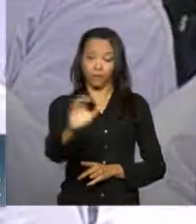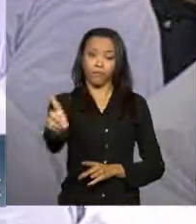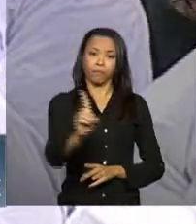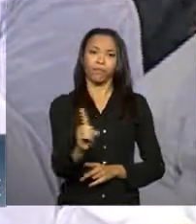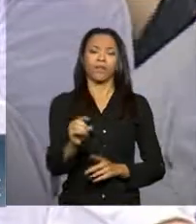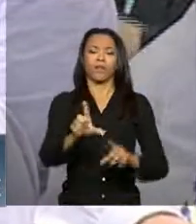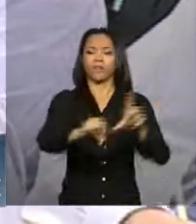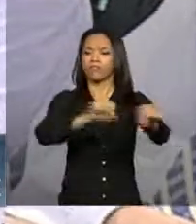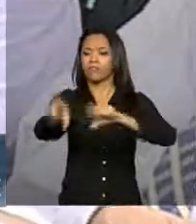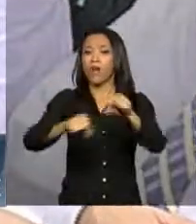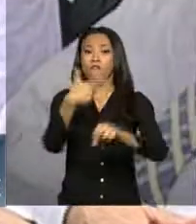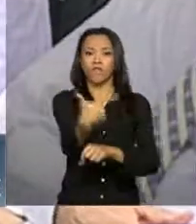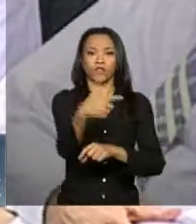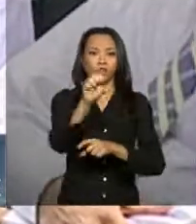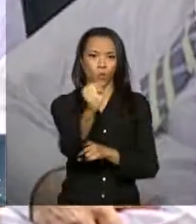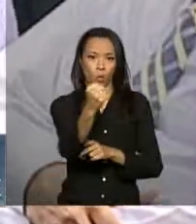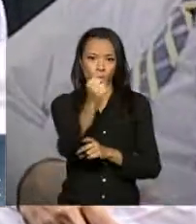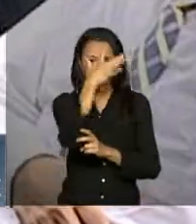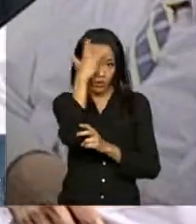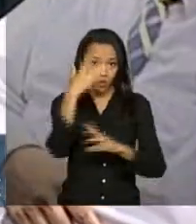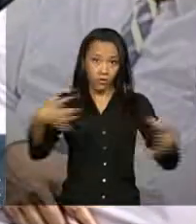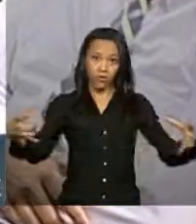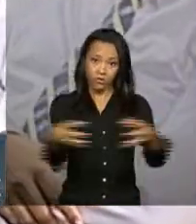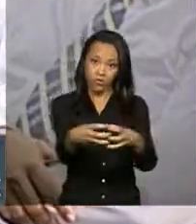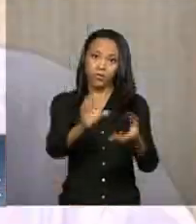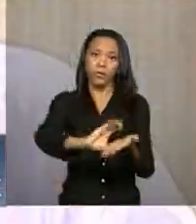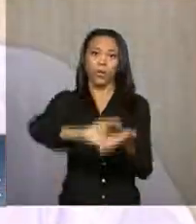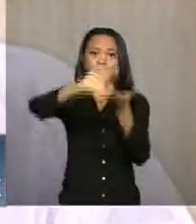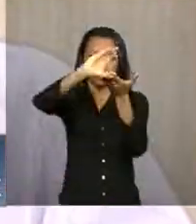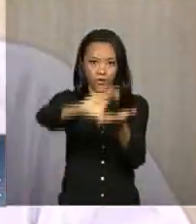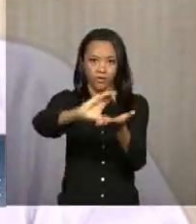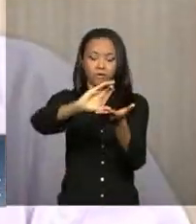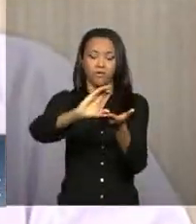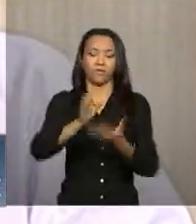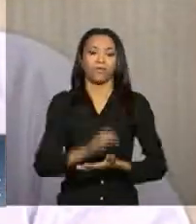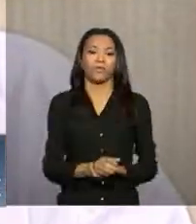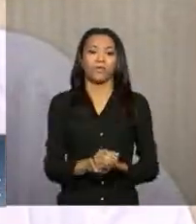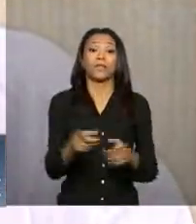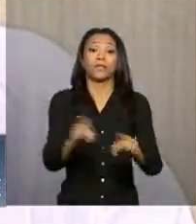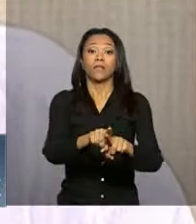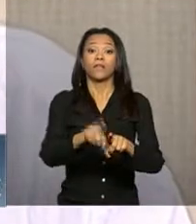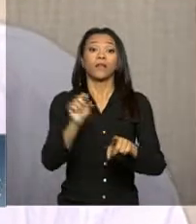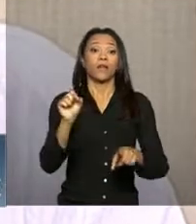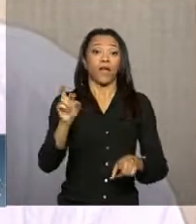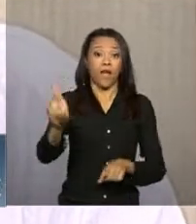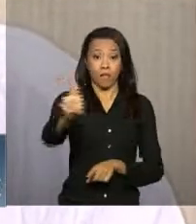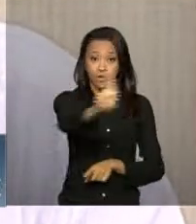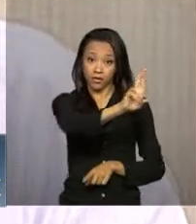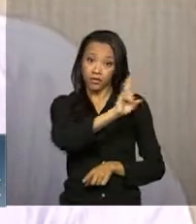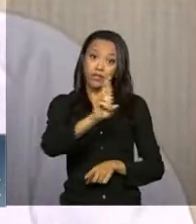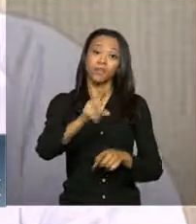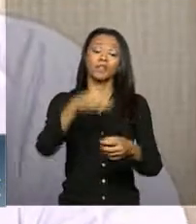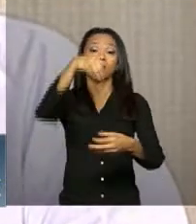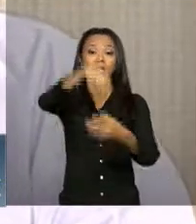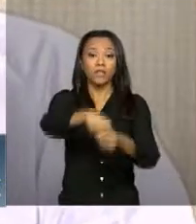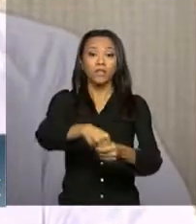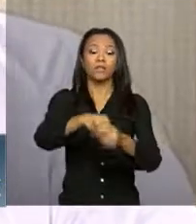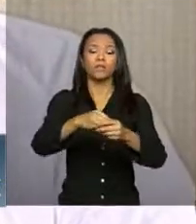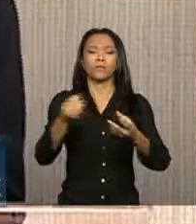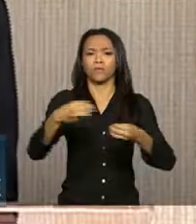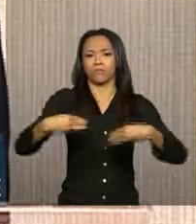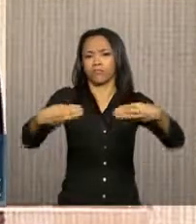28 membros do conselho nacional dos direitos da criança e do adolescente representantes do poder executivo e da sociedade